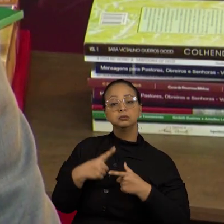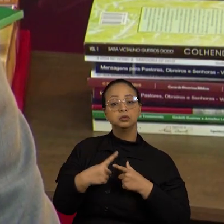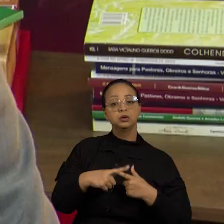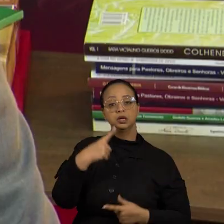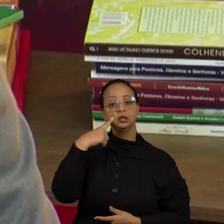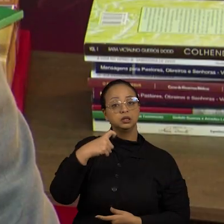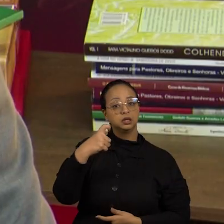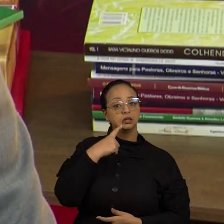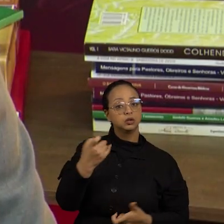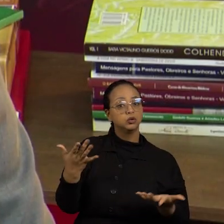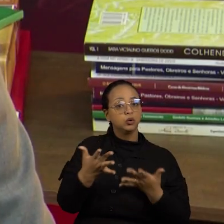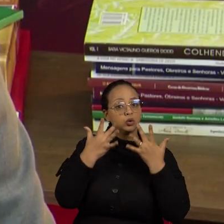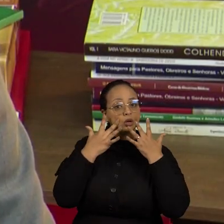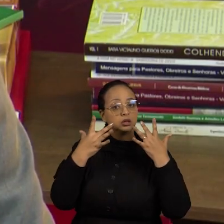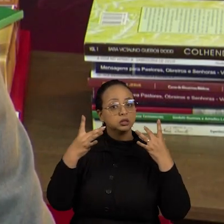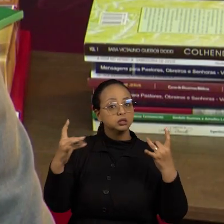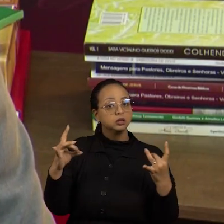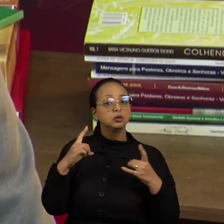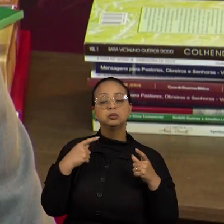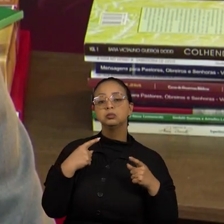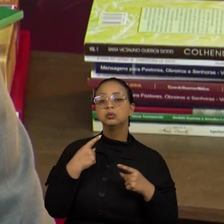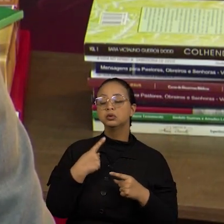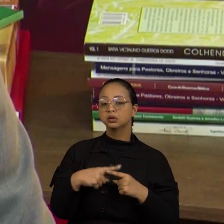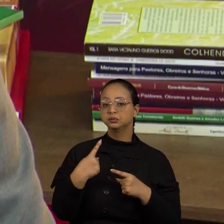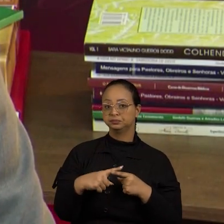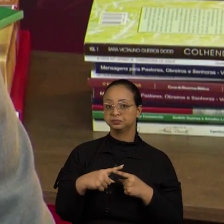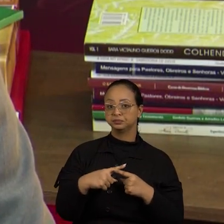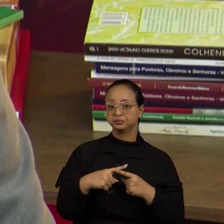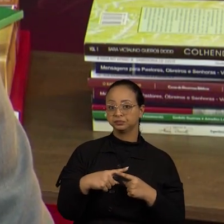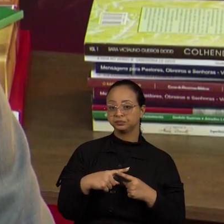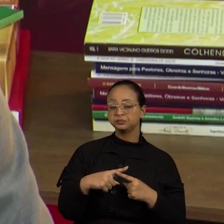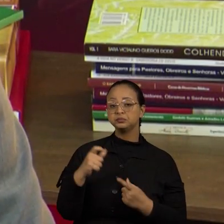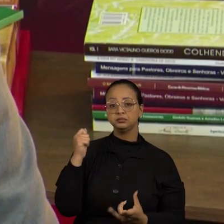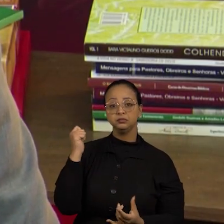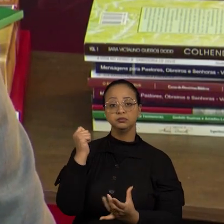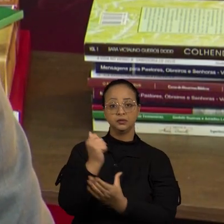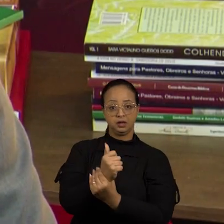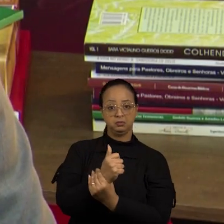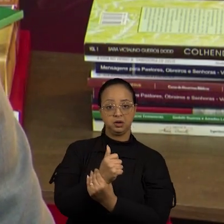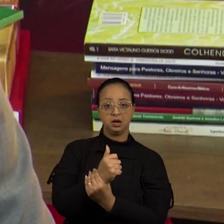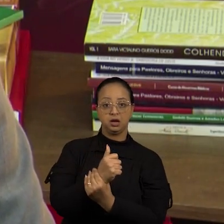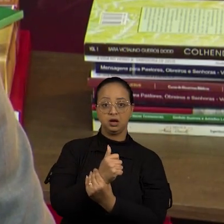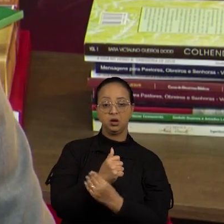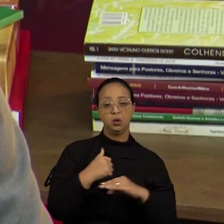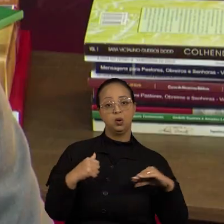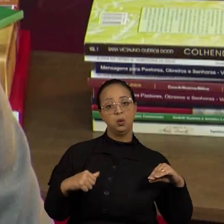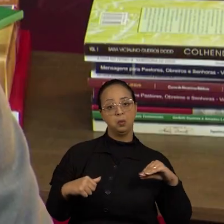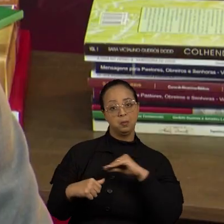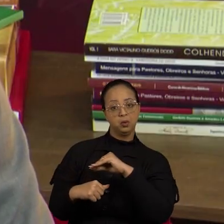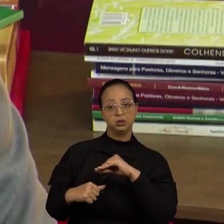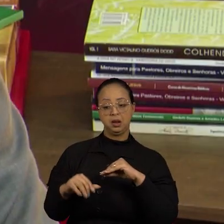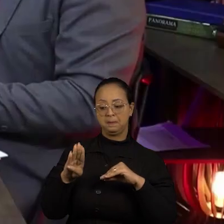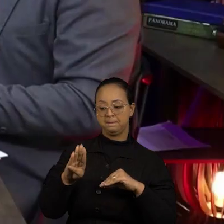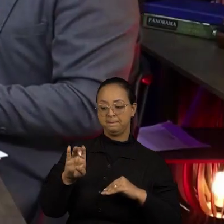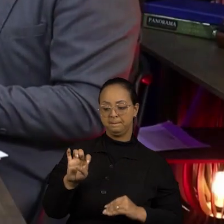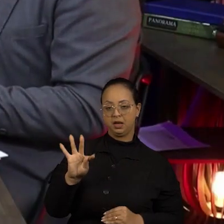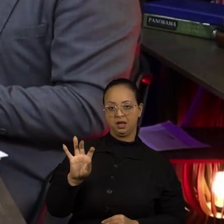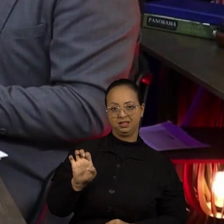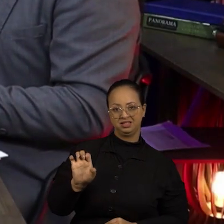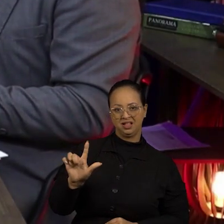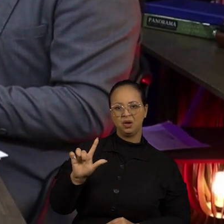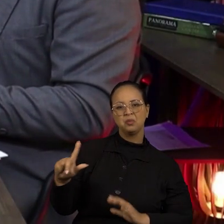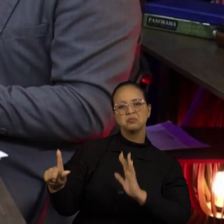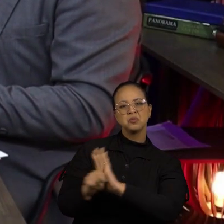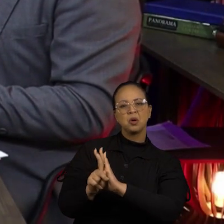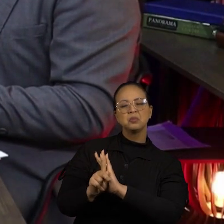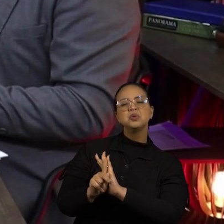o que chama a atenção nesse verso aqui, que quando Abraão ele passa para Betel, a palavra Betel significa casa de